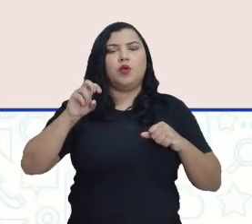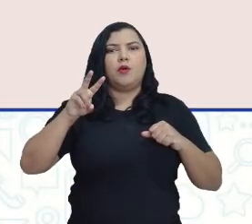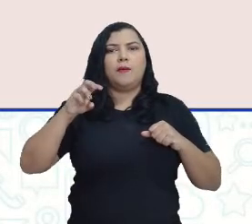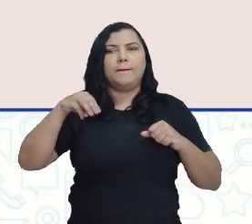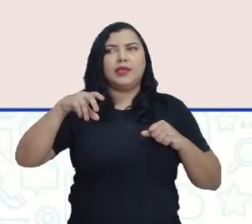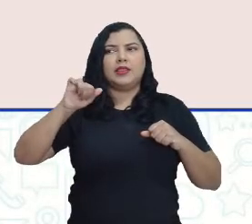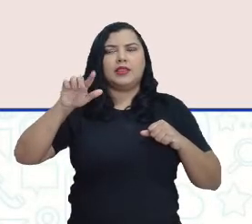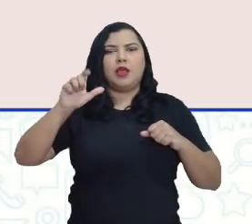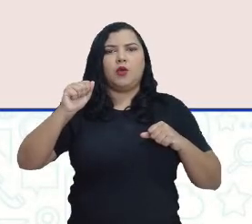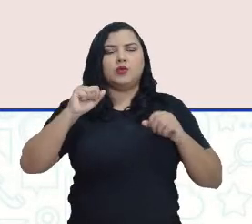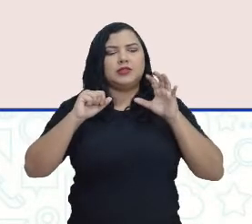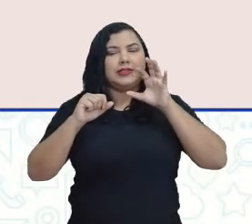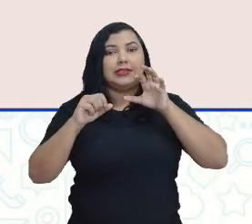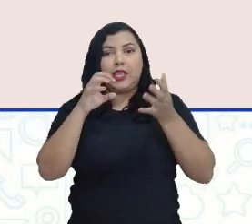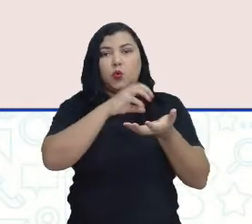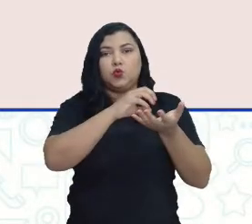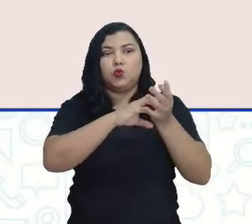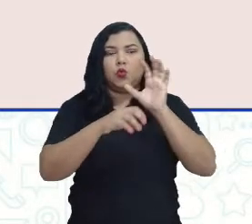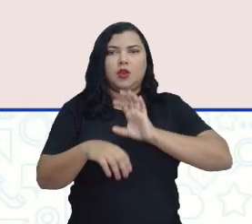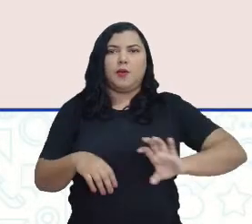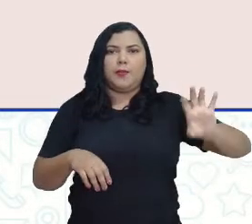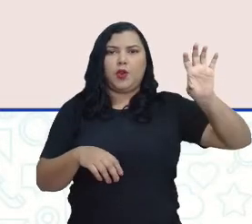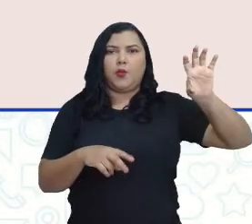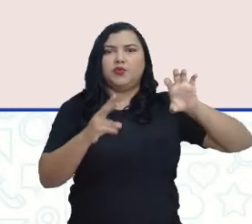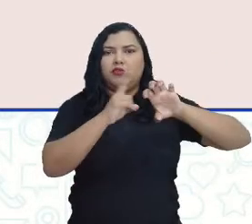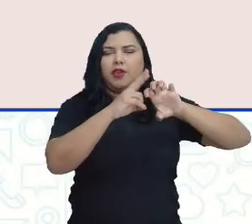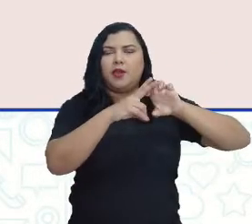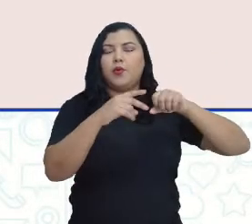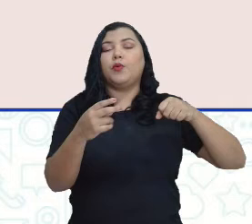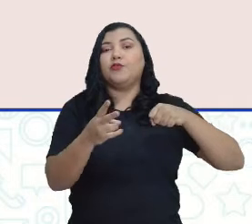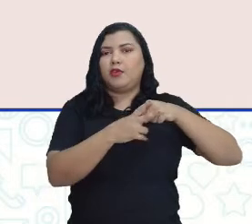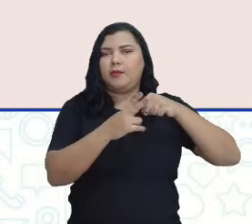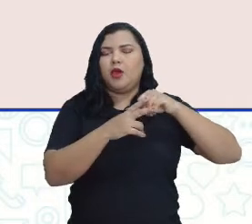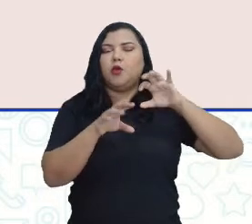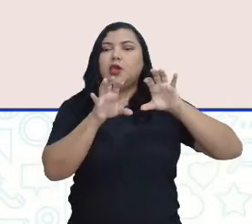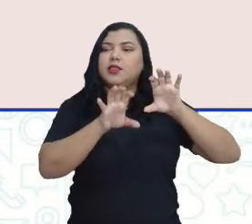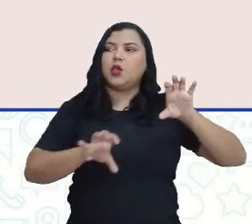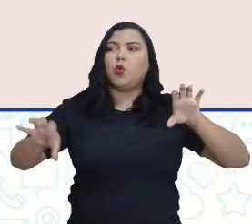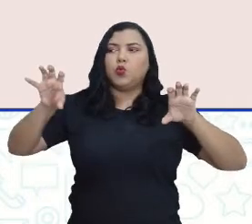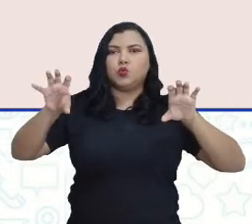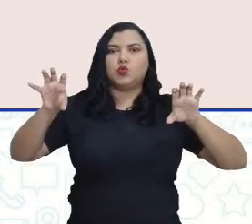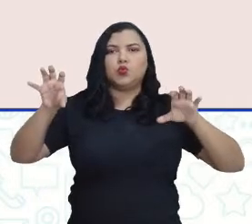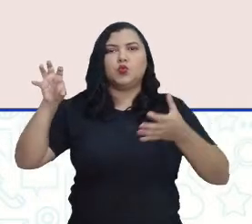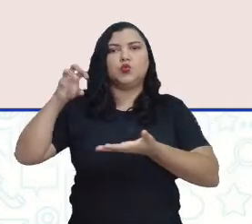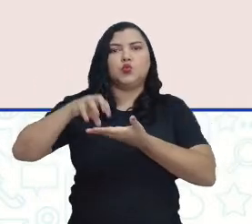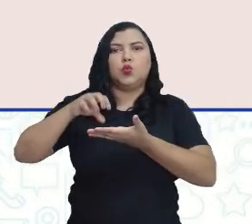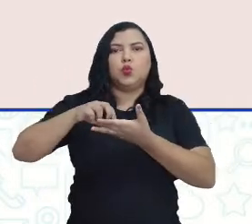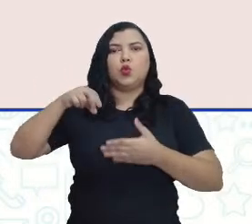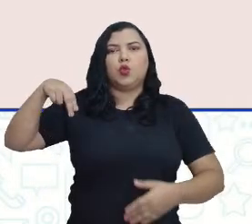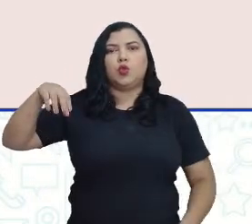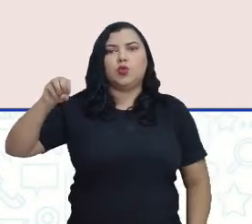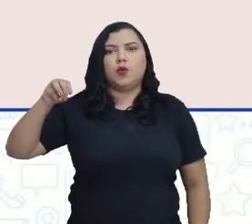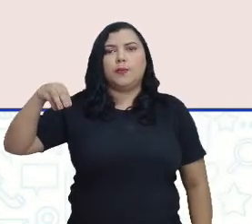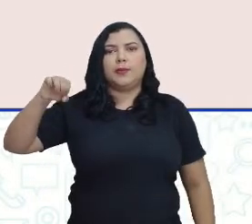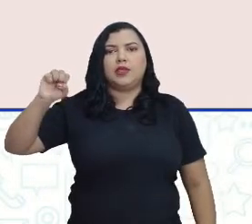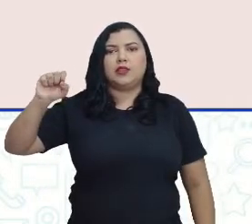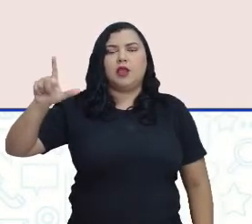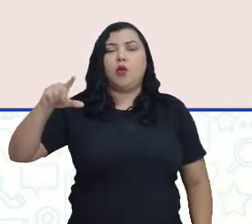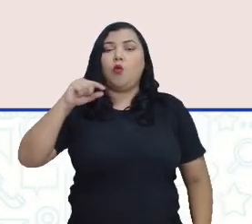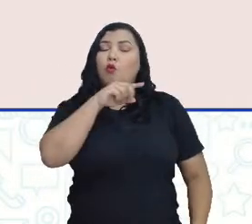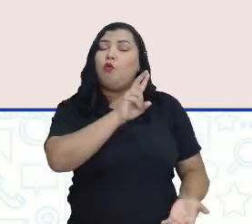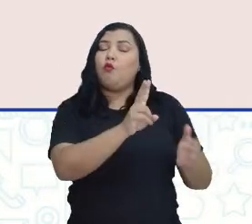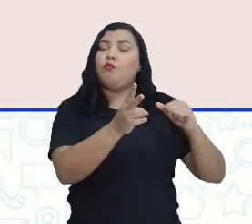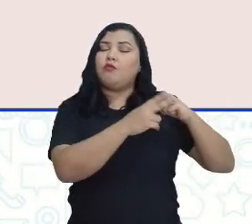possuir um núcleo verbal e um núcleo nominal. Ó, é aquele que possui dois núcleos. Um verbo significativo e